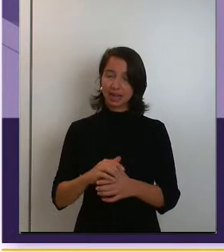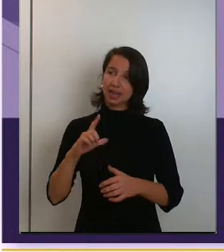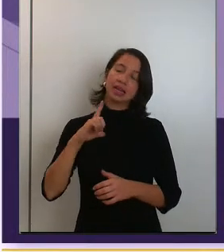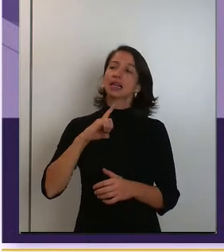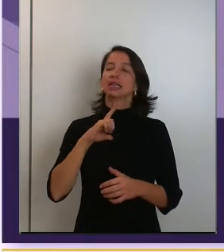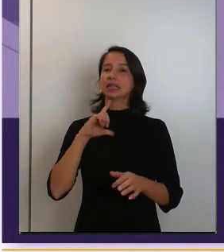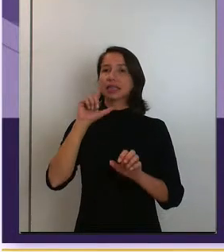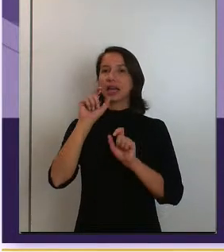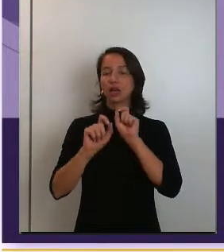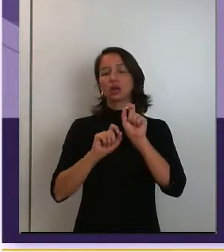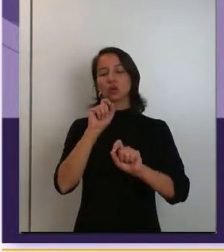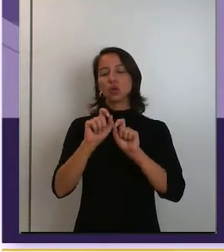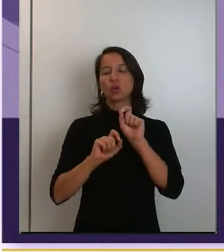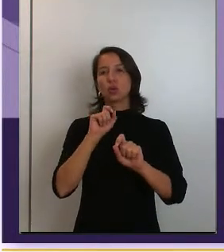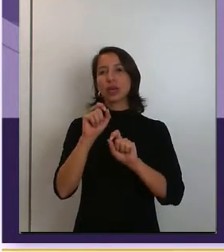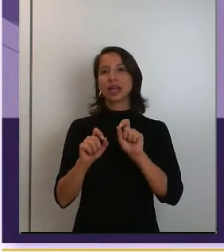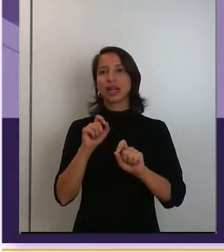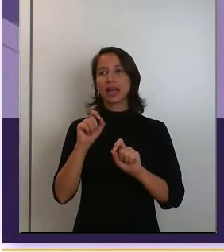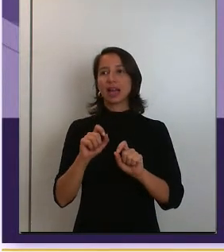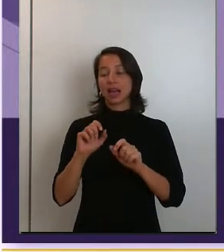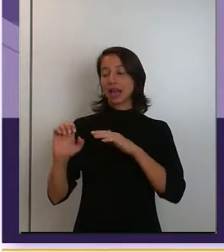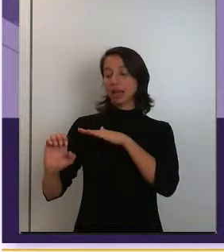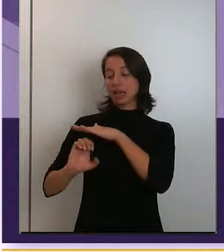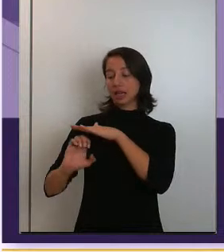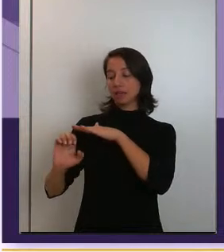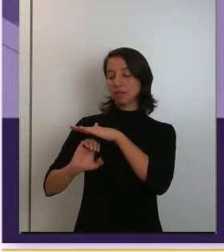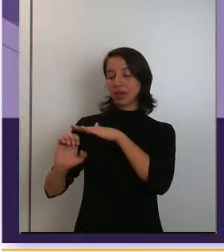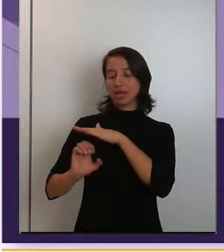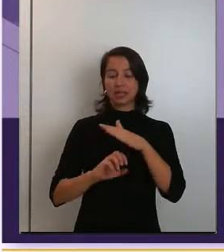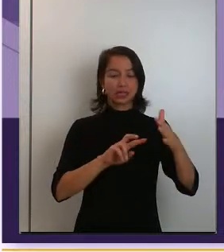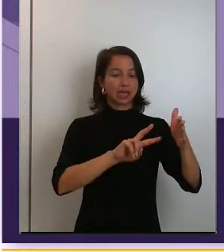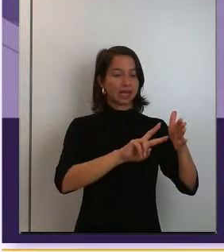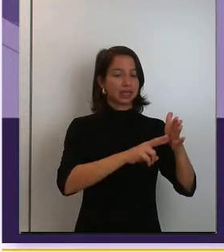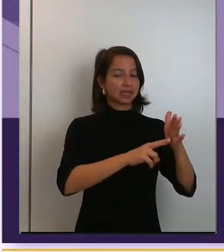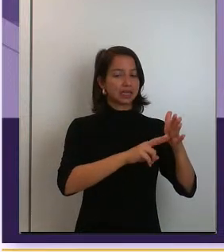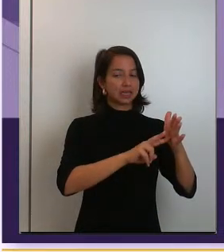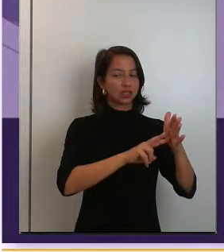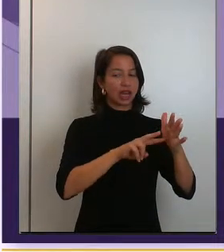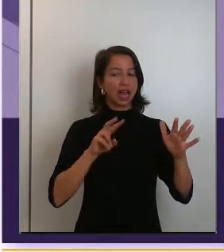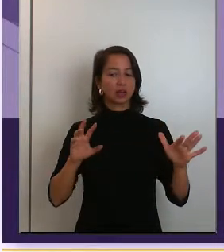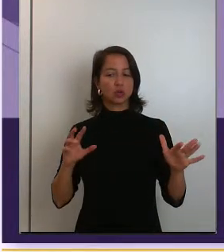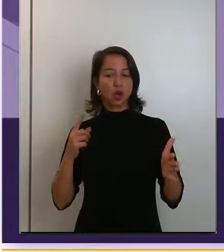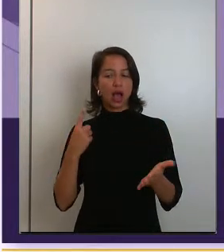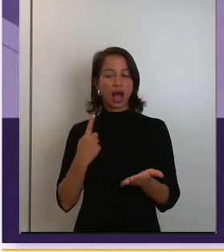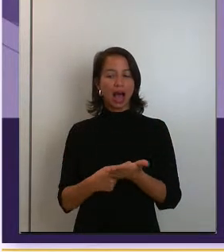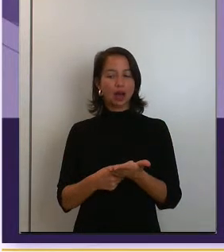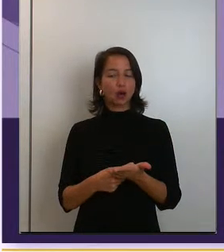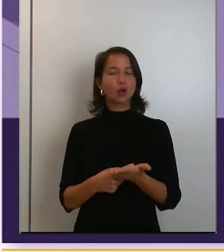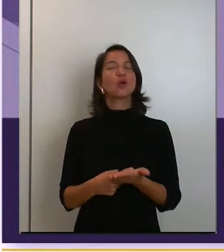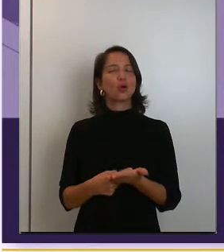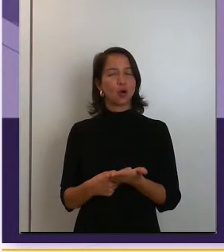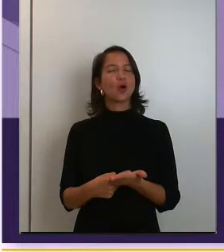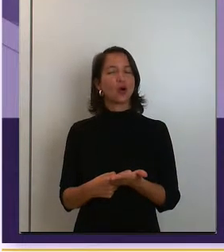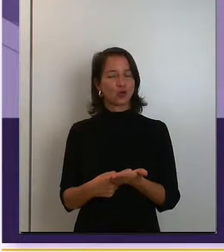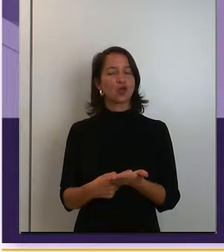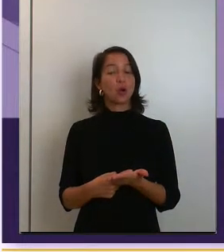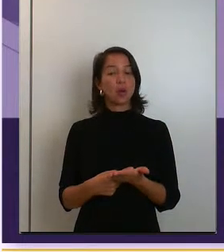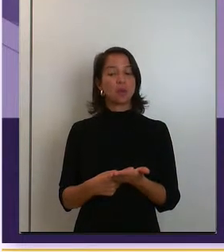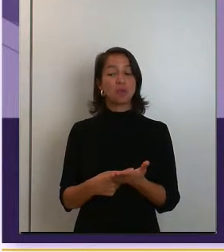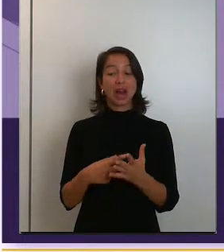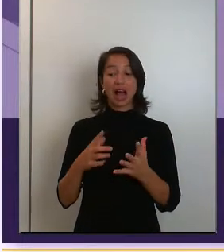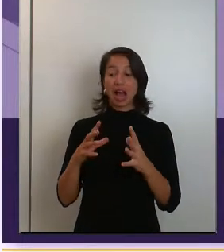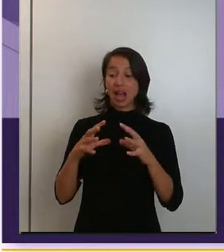fazem acordos com os sindicatos para retirar esses espaços de creches, para retirar esses espaços próprios de aleitamento,